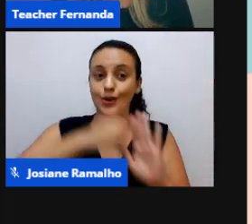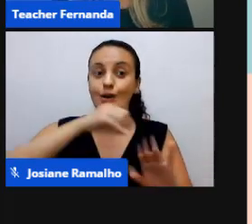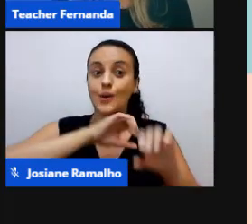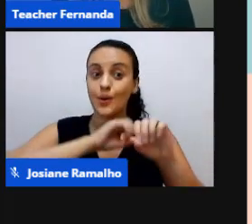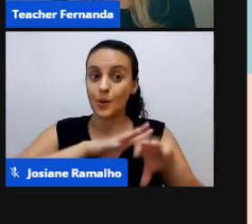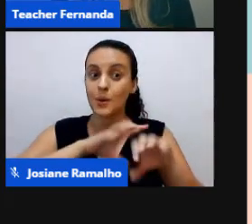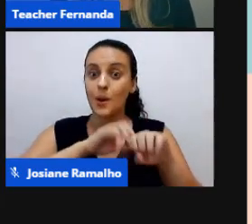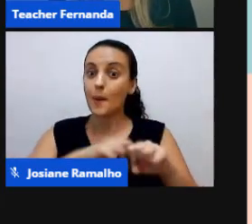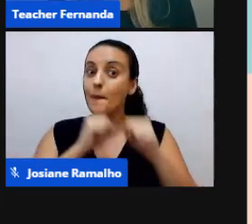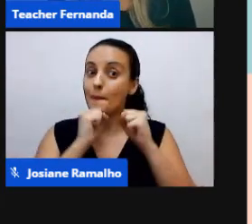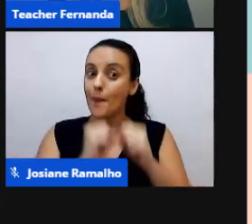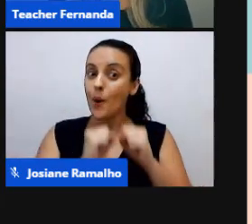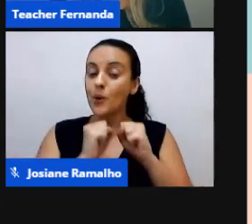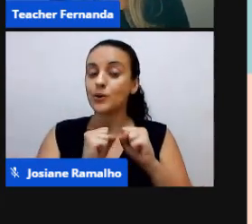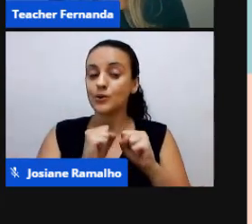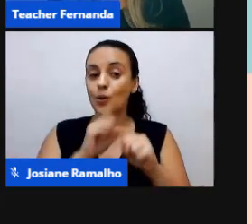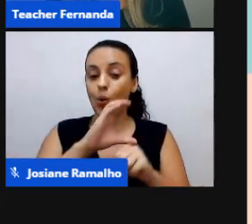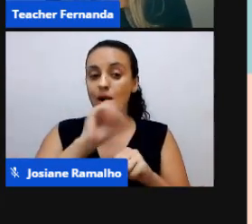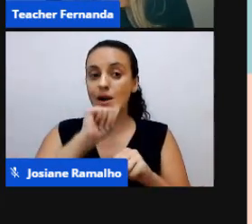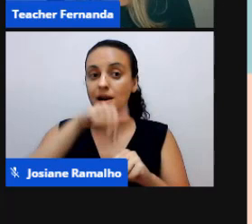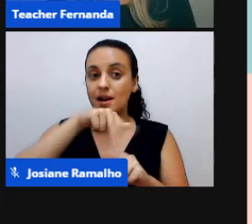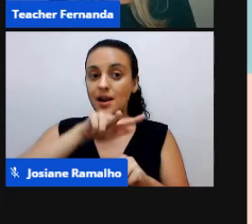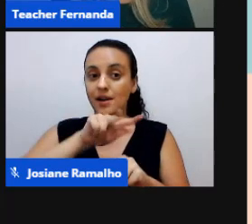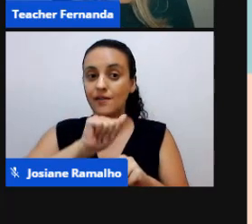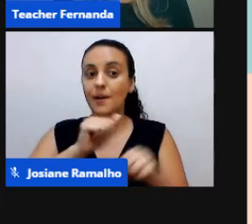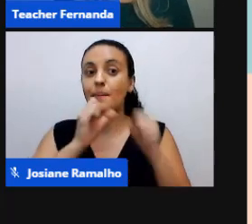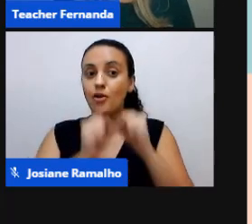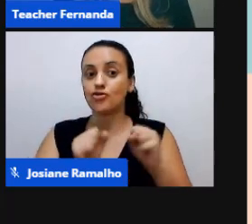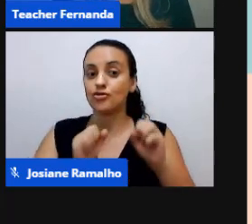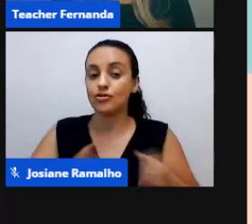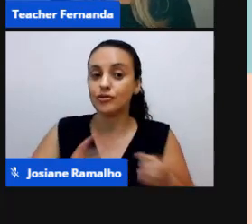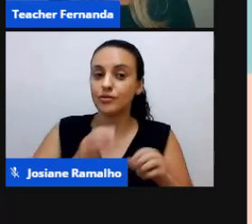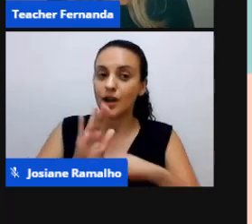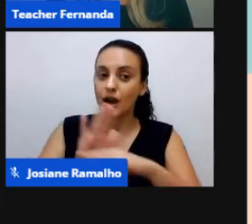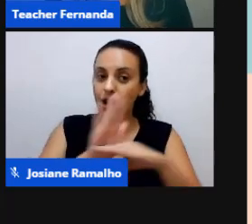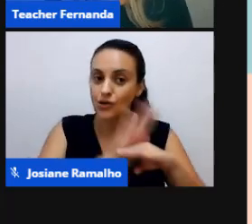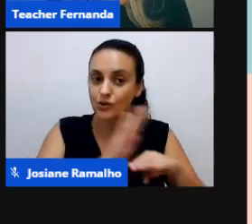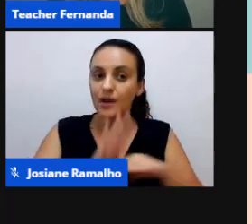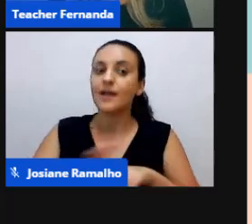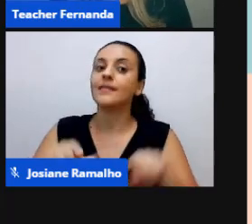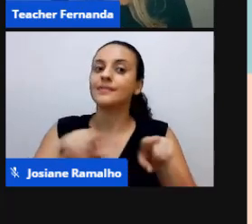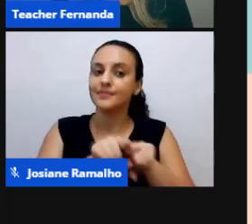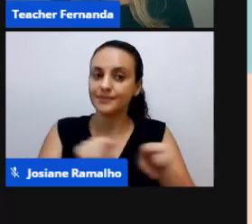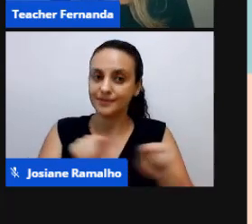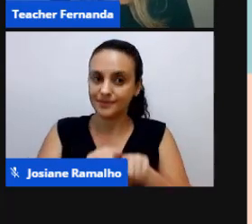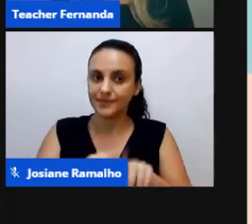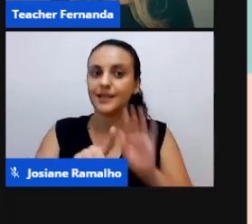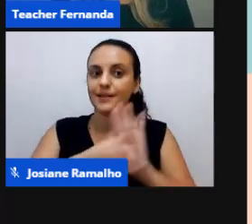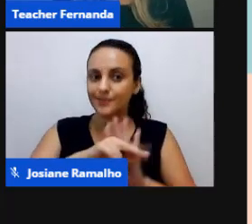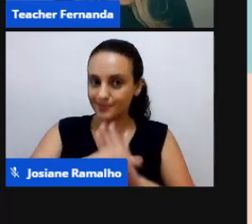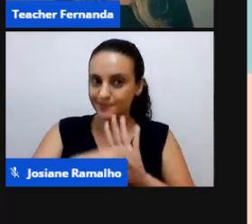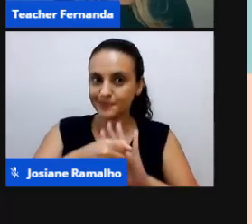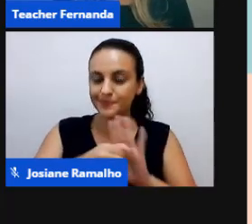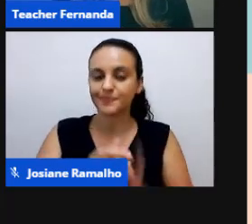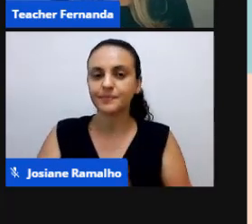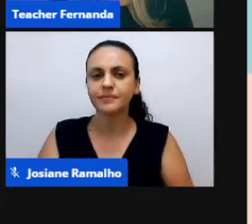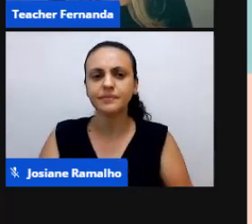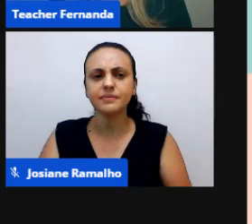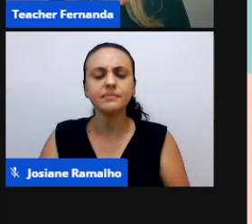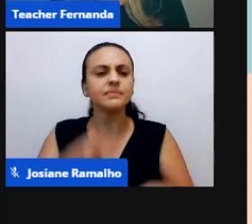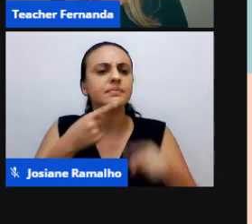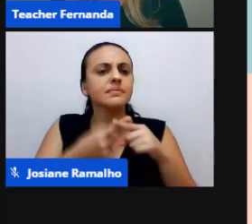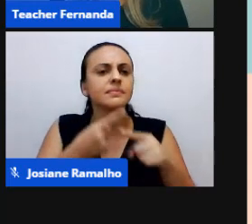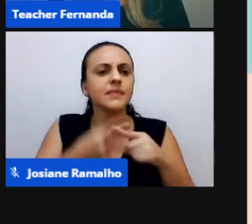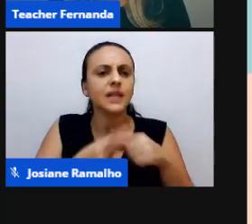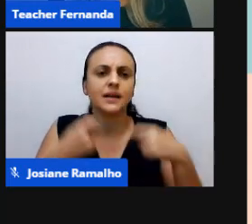pode ajudá-los muito nesse sentido. E por que criar conteúdo, não é? Nós estamos na